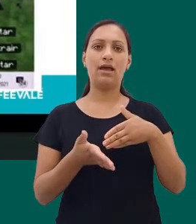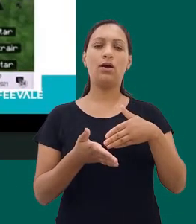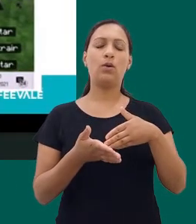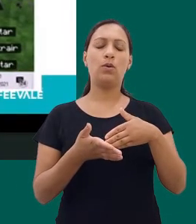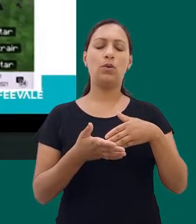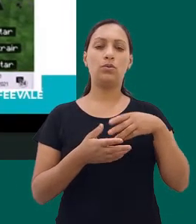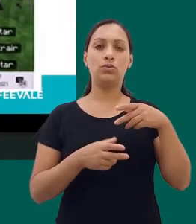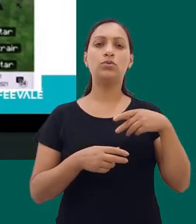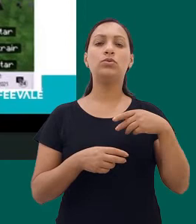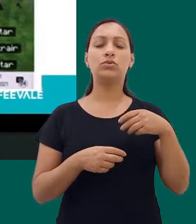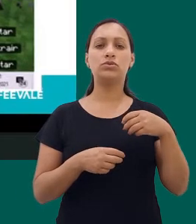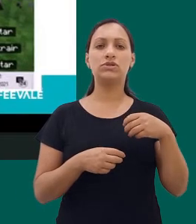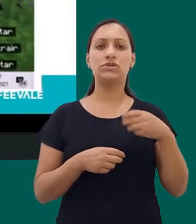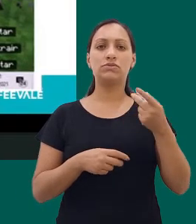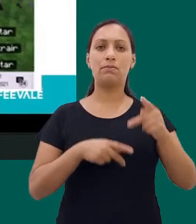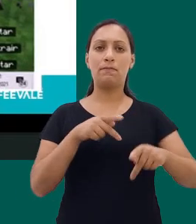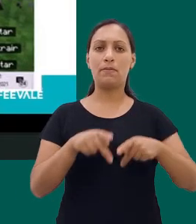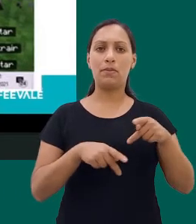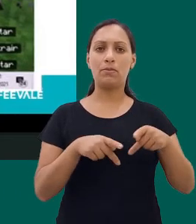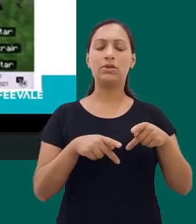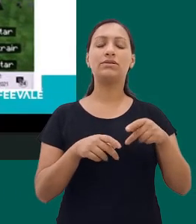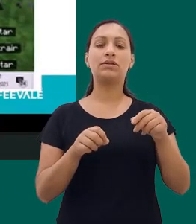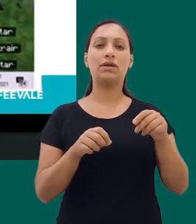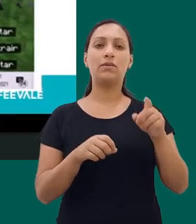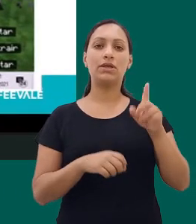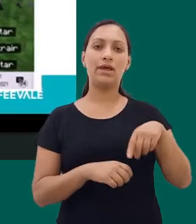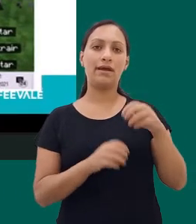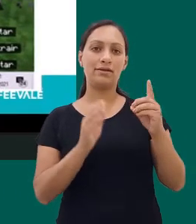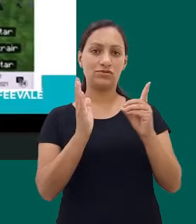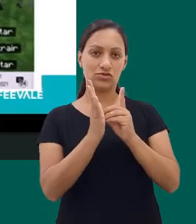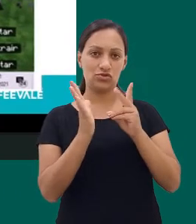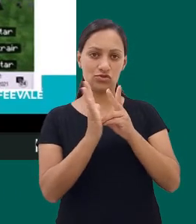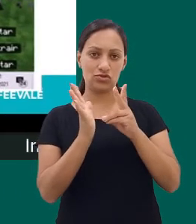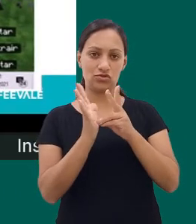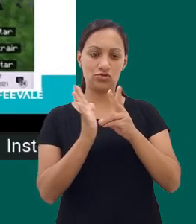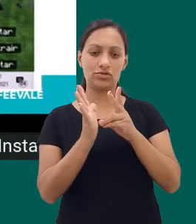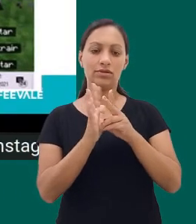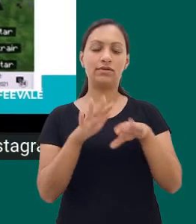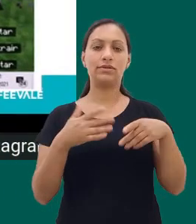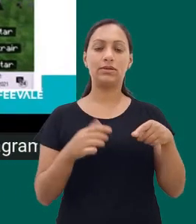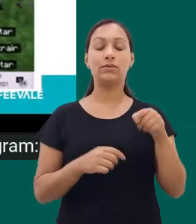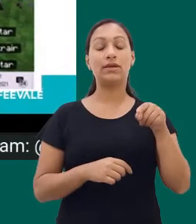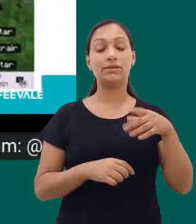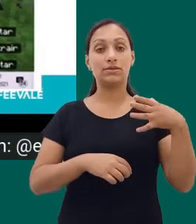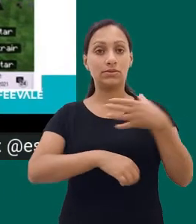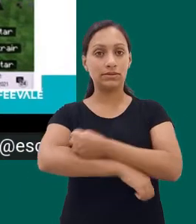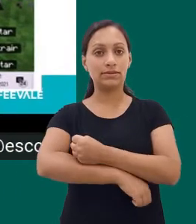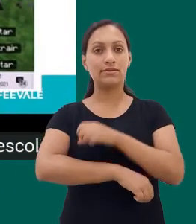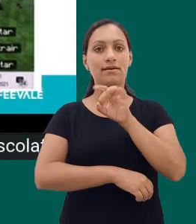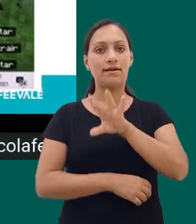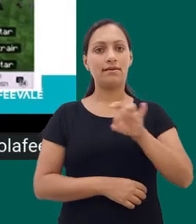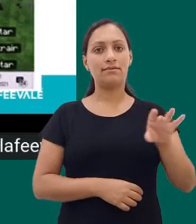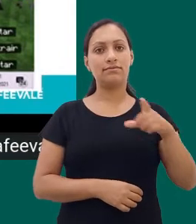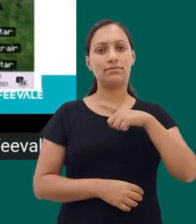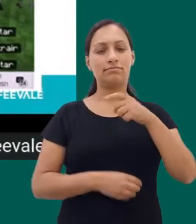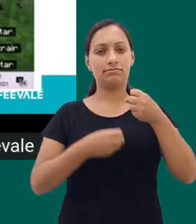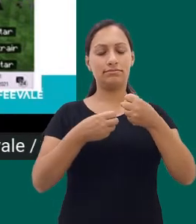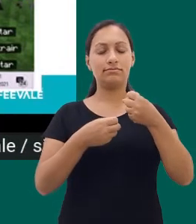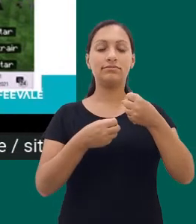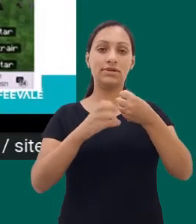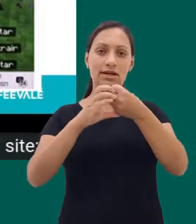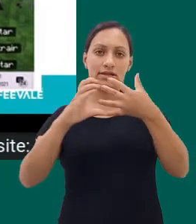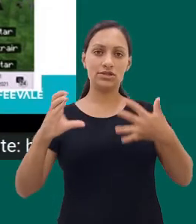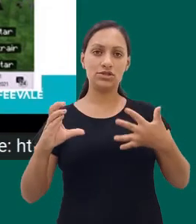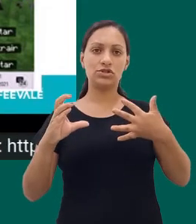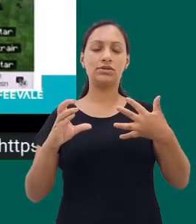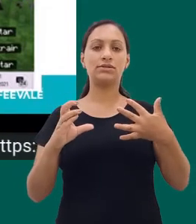povos que aqui habitavam no início, então, né, dessa colonização, cada um tem as suas características particulares,